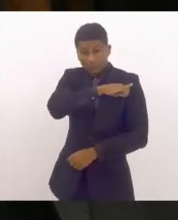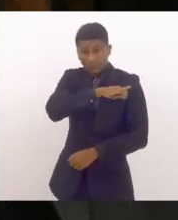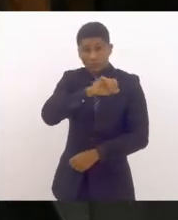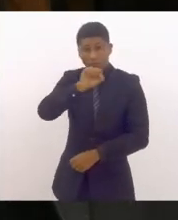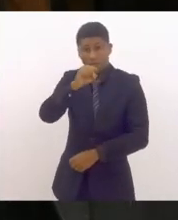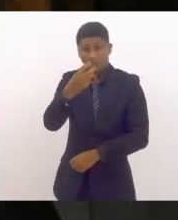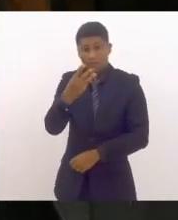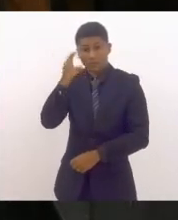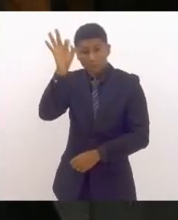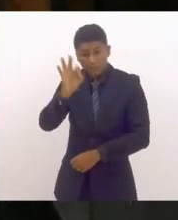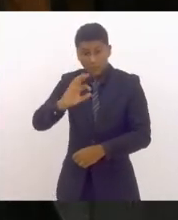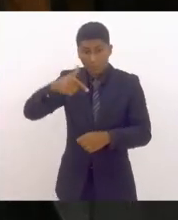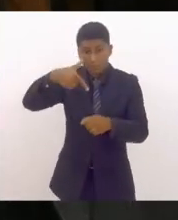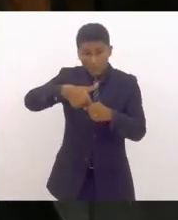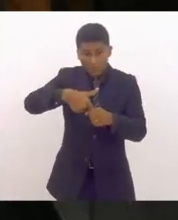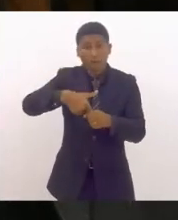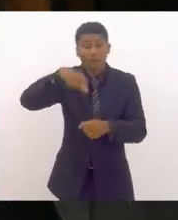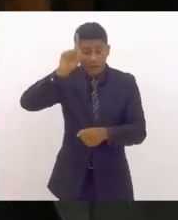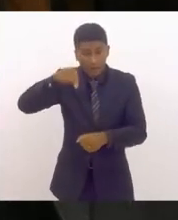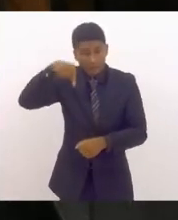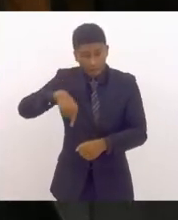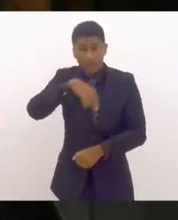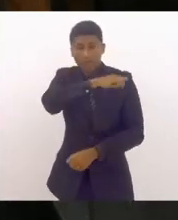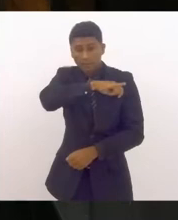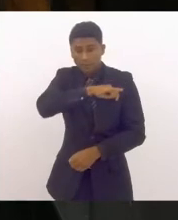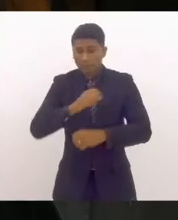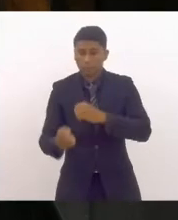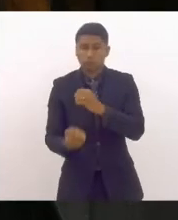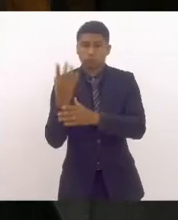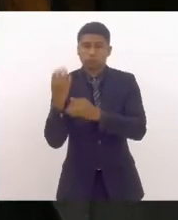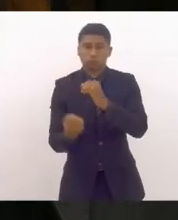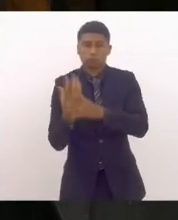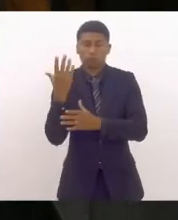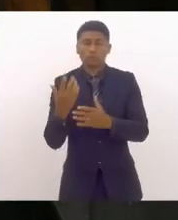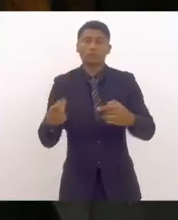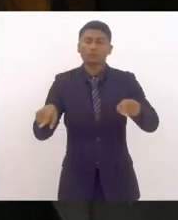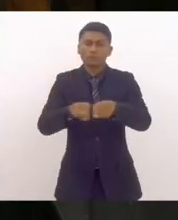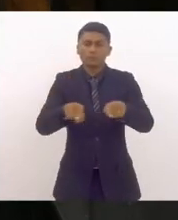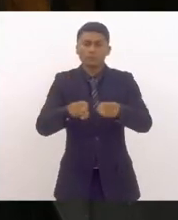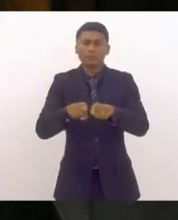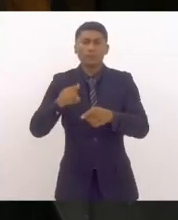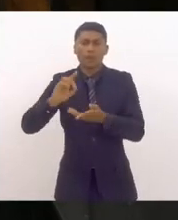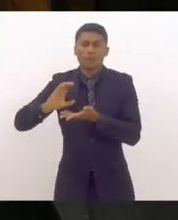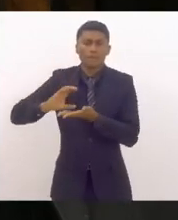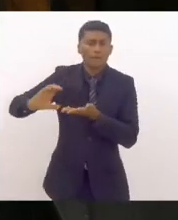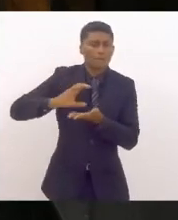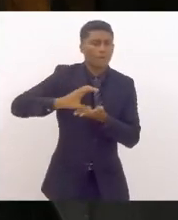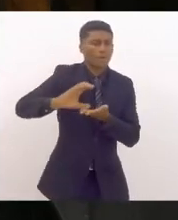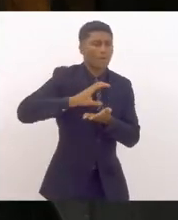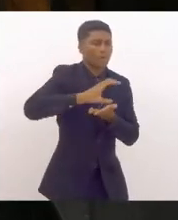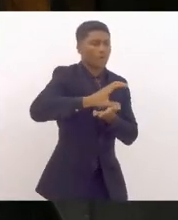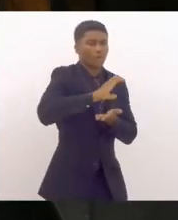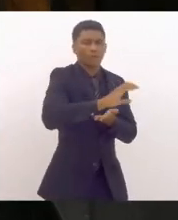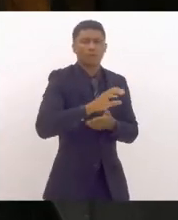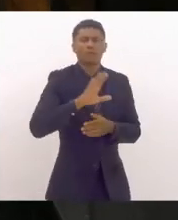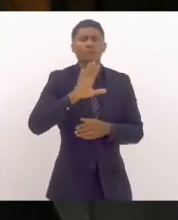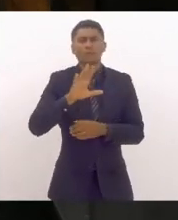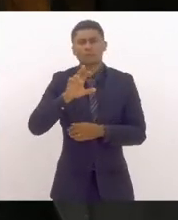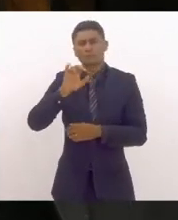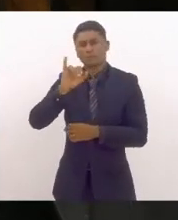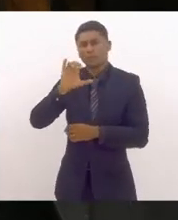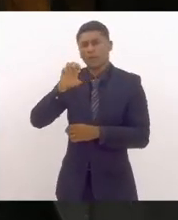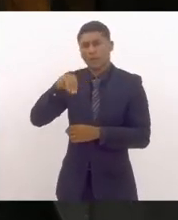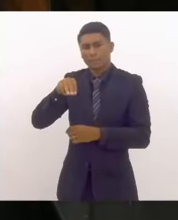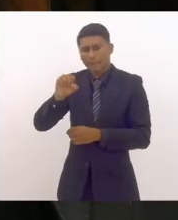cento do petróleo nacional a exportação do petróleo estado bruto e não recolhe ICMS